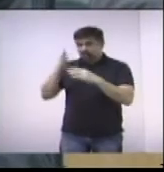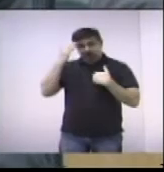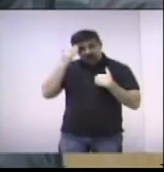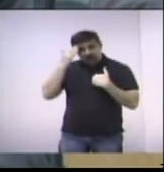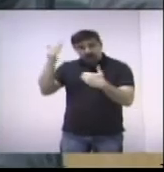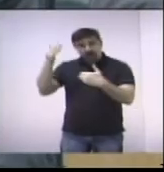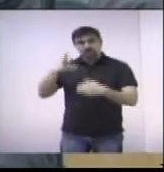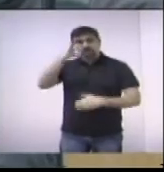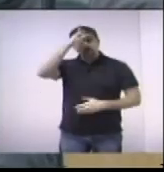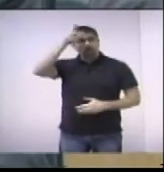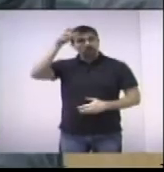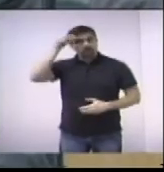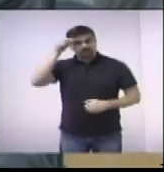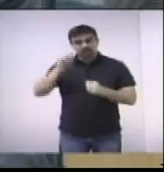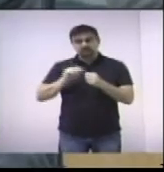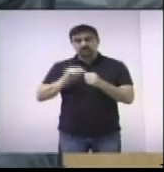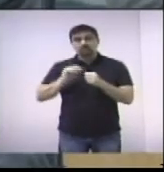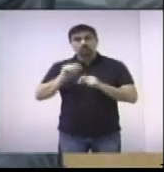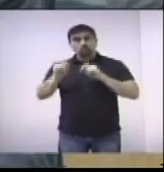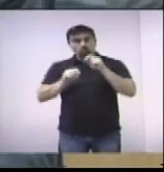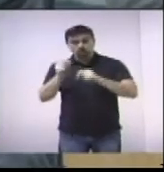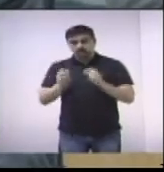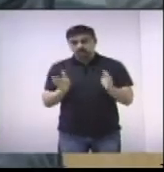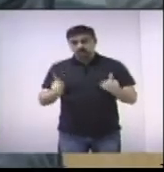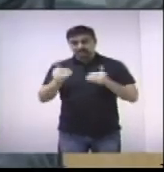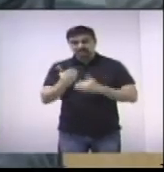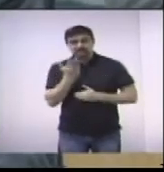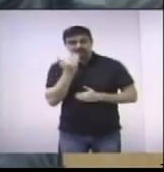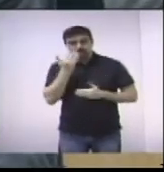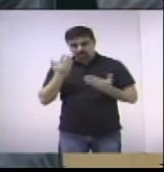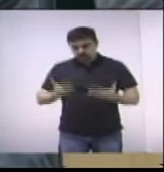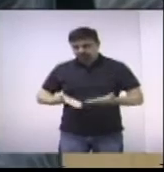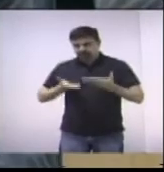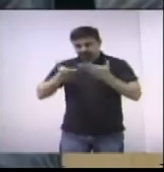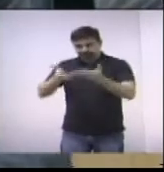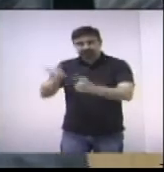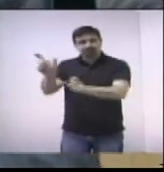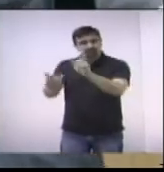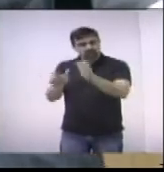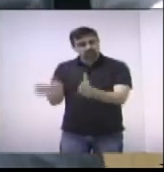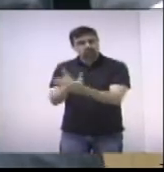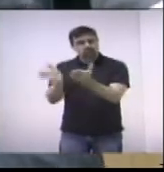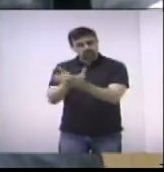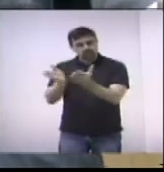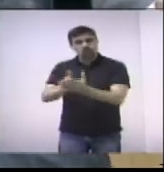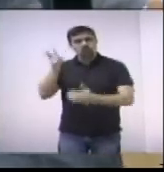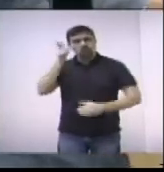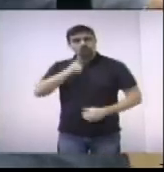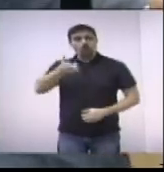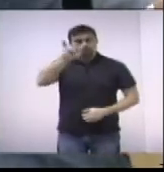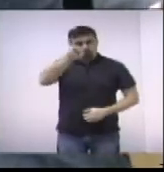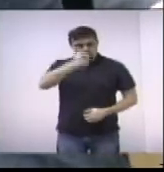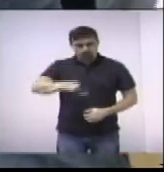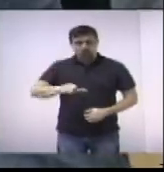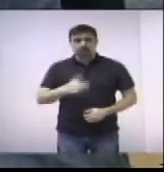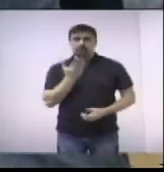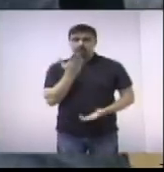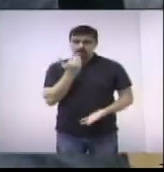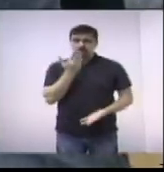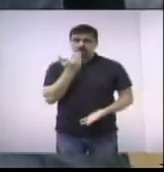aquela população precisa e merece, e está de parabéns aí pelo retorno da cesta básica. Boa noite a todos.